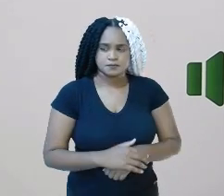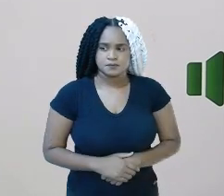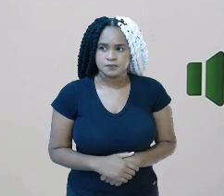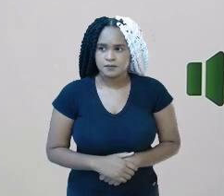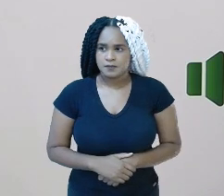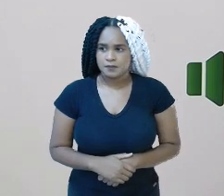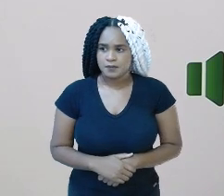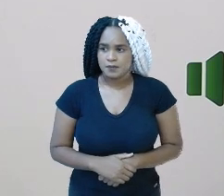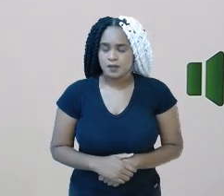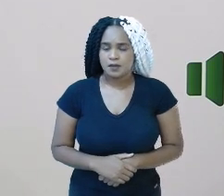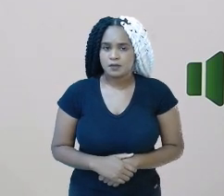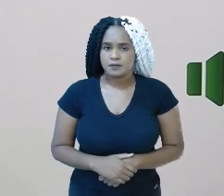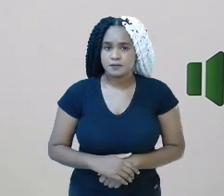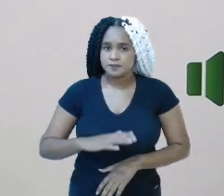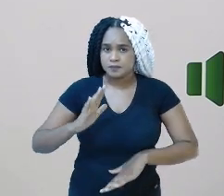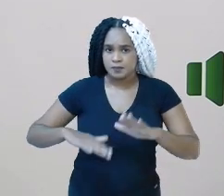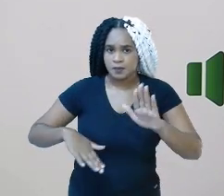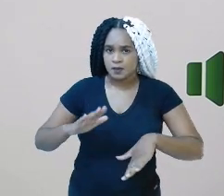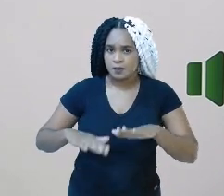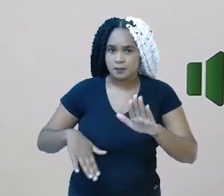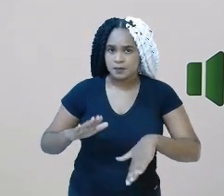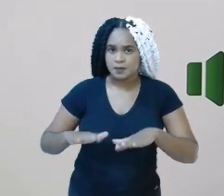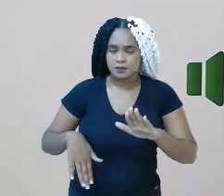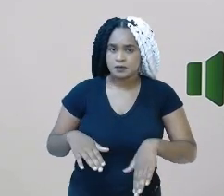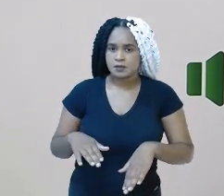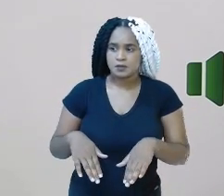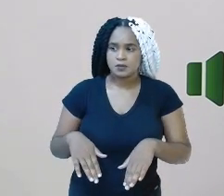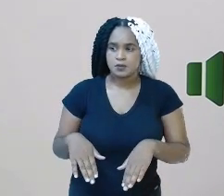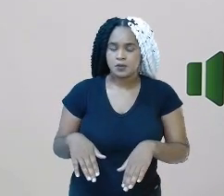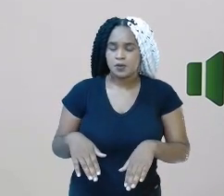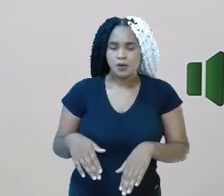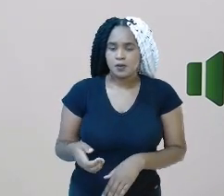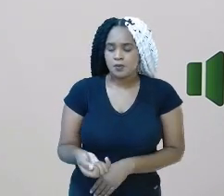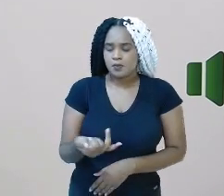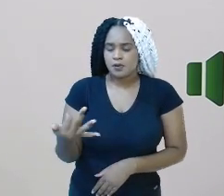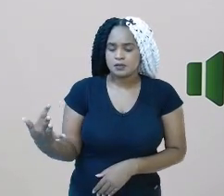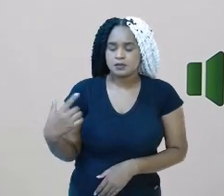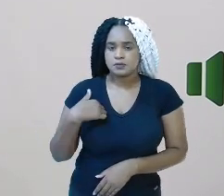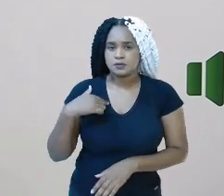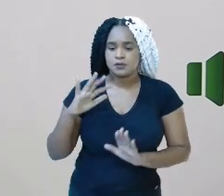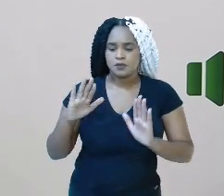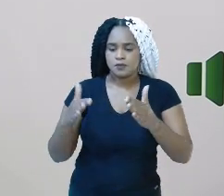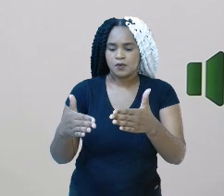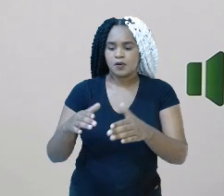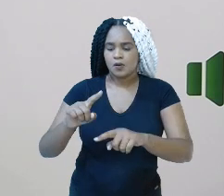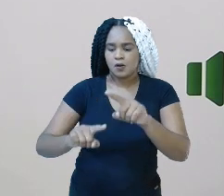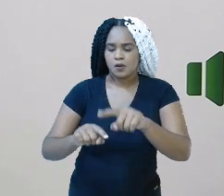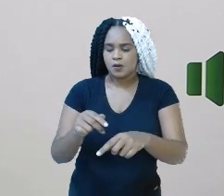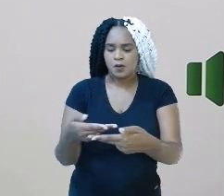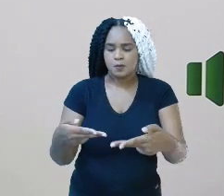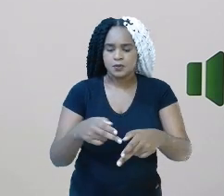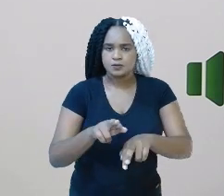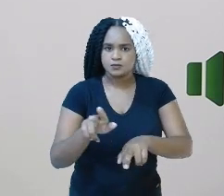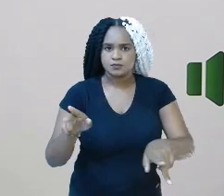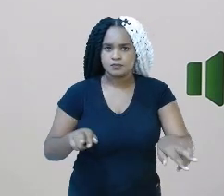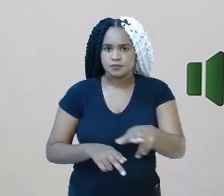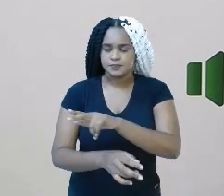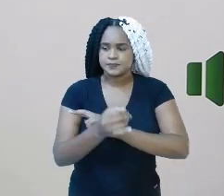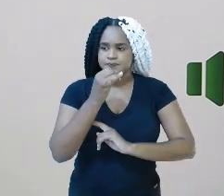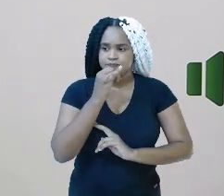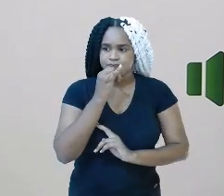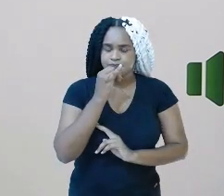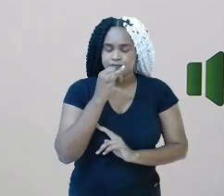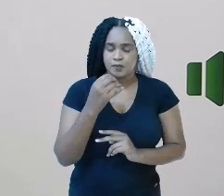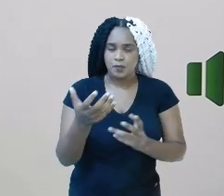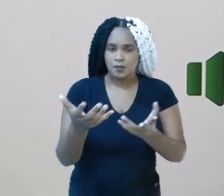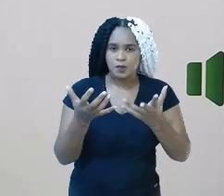medir, eu vou usar instrumentos diferentes. Por exemplo, se eu quisesse